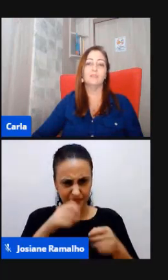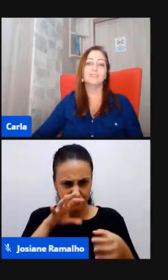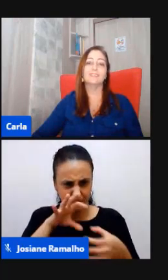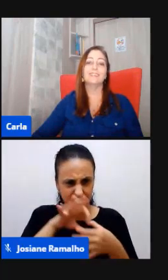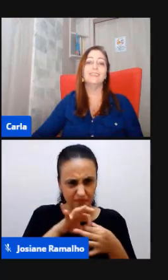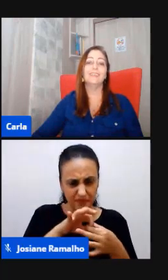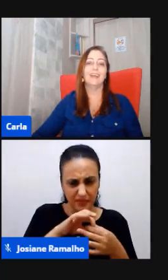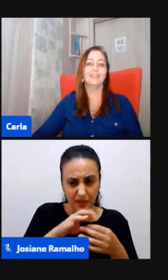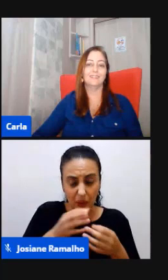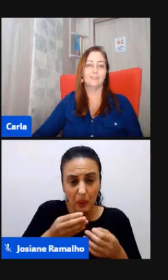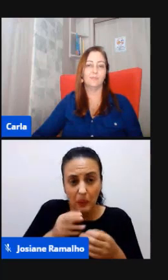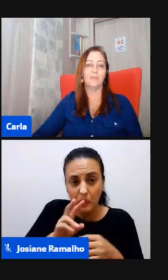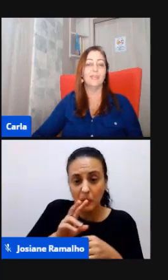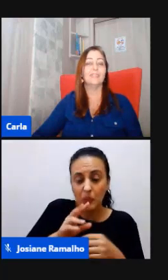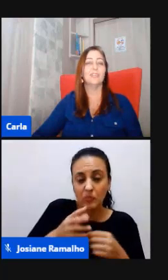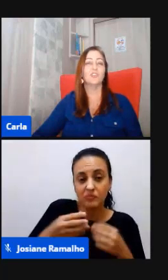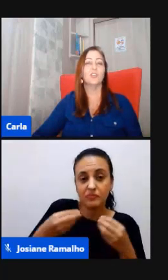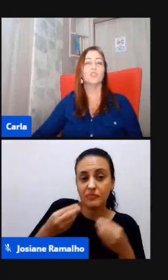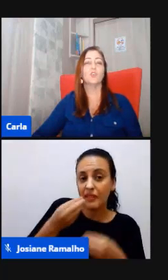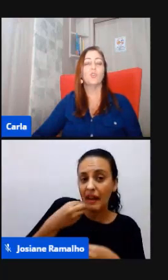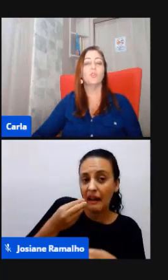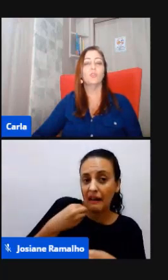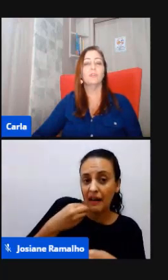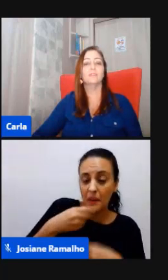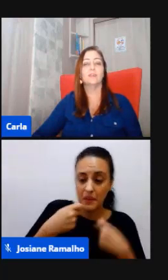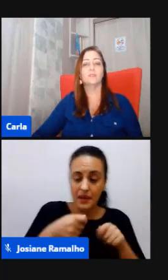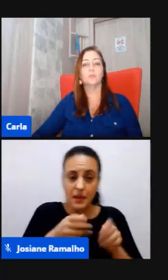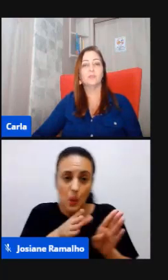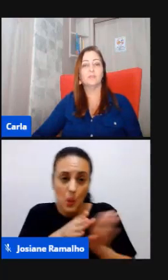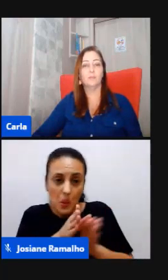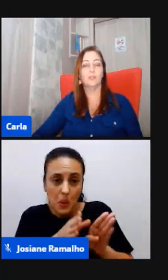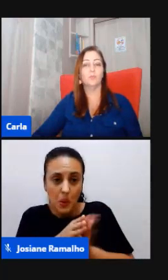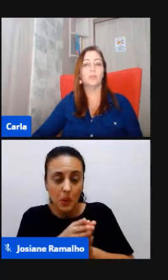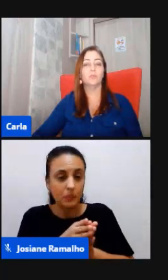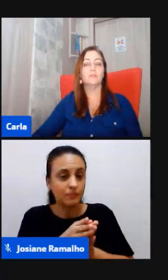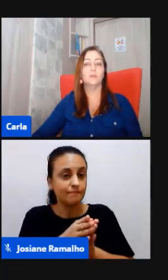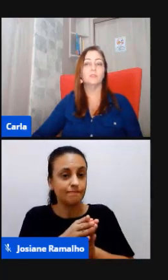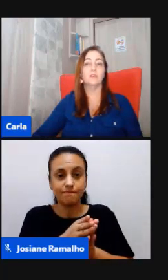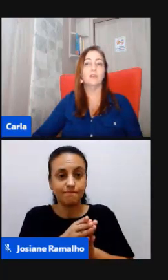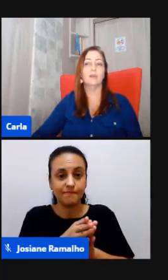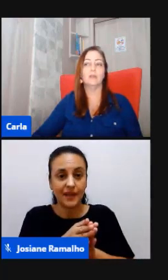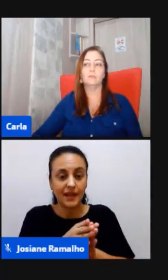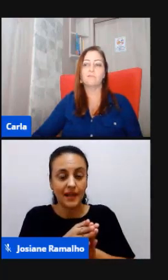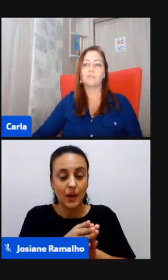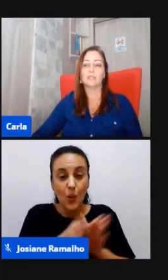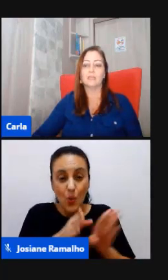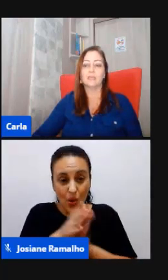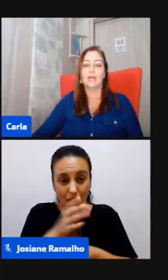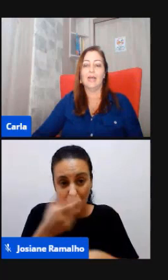e deve ser guiada, deixar de colonizar seu pensamento, porque nós temos